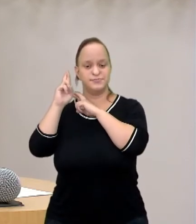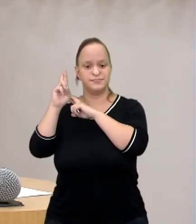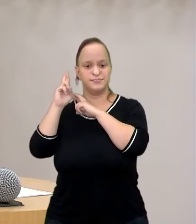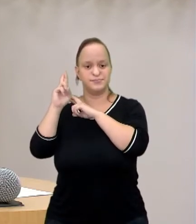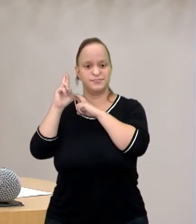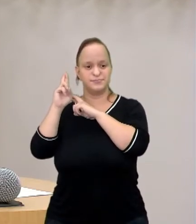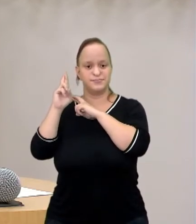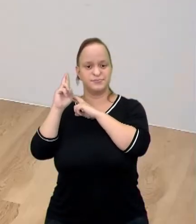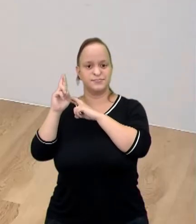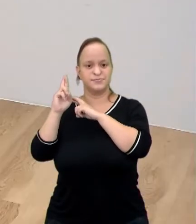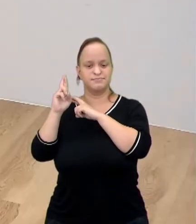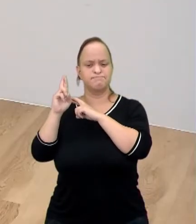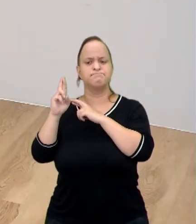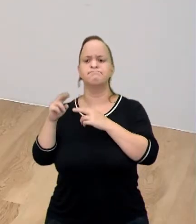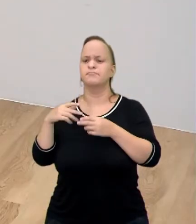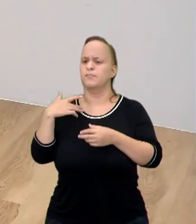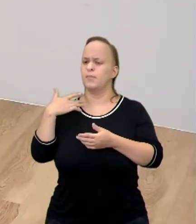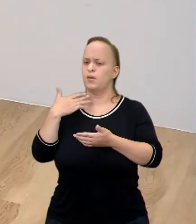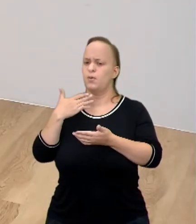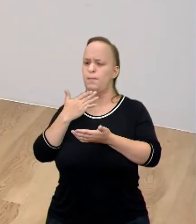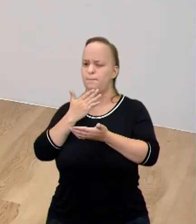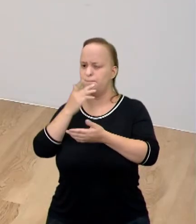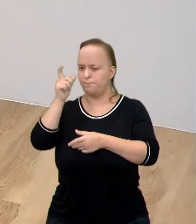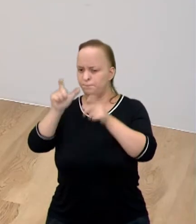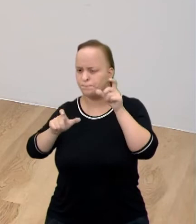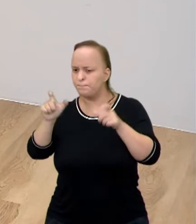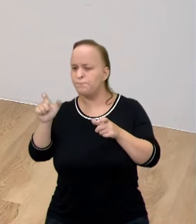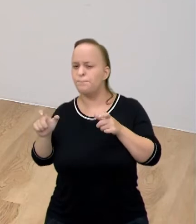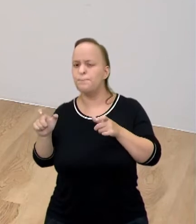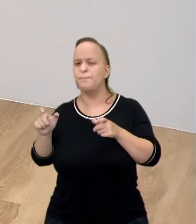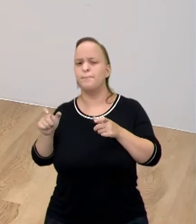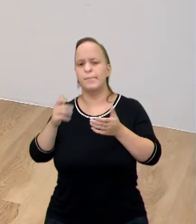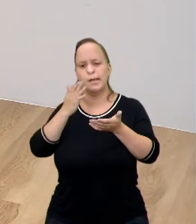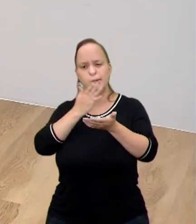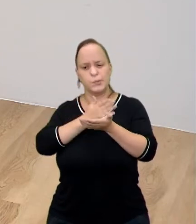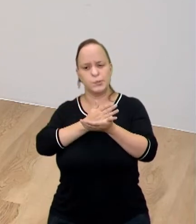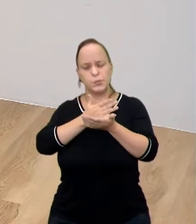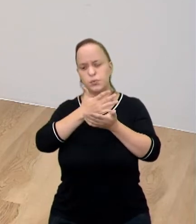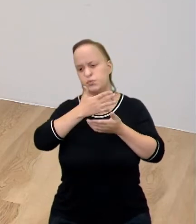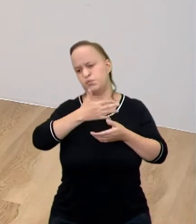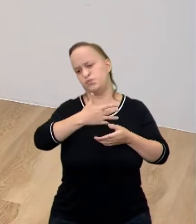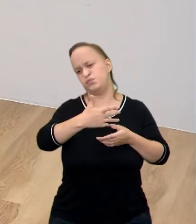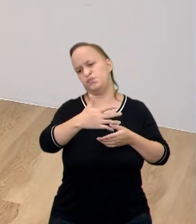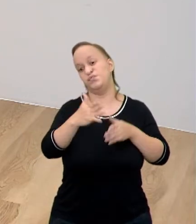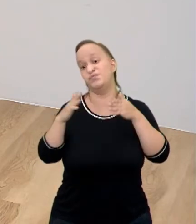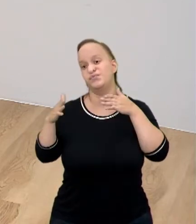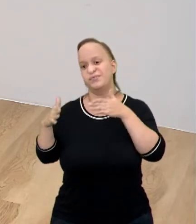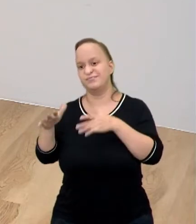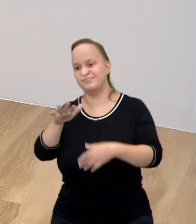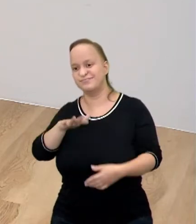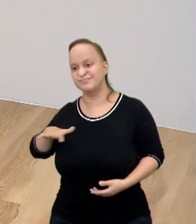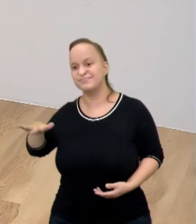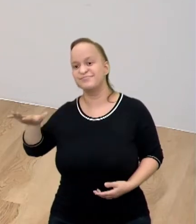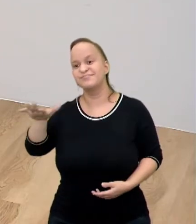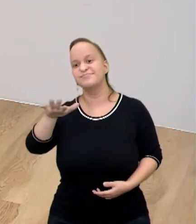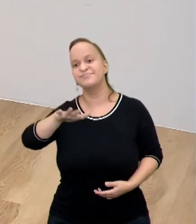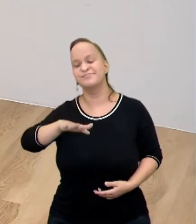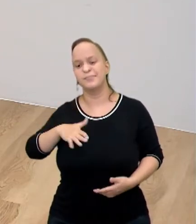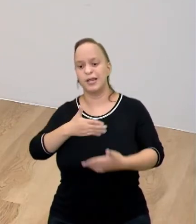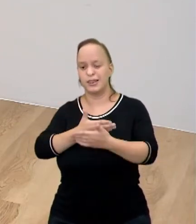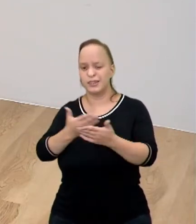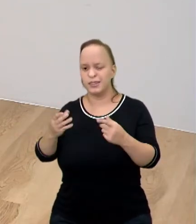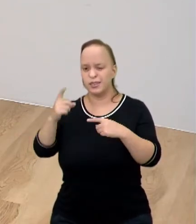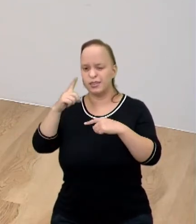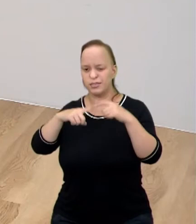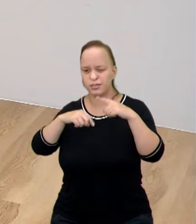aprofundamento vai seguir carreira, né? Então já é legal a gente já começar a se acostumar, mas mais pra frente nós vamos elaborar esse produto e quanto mais